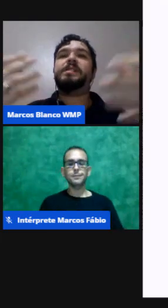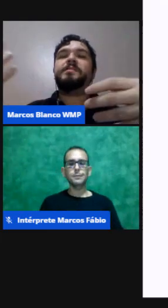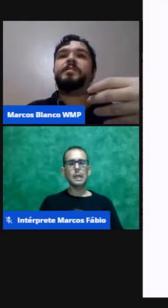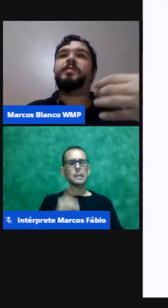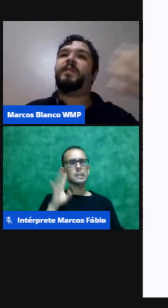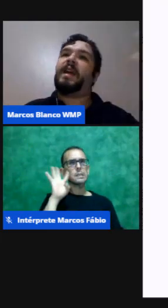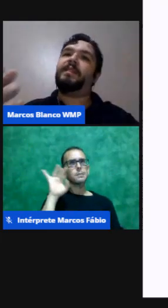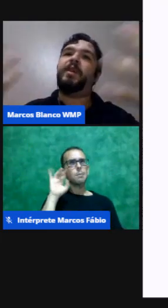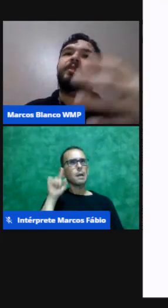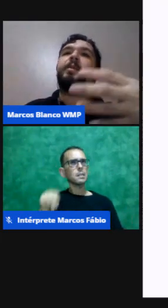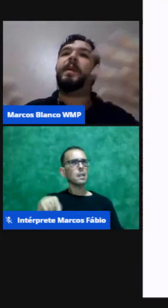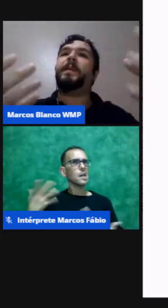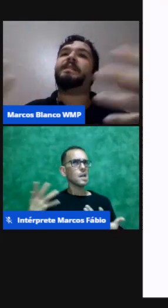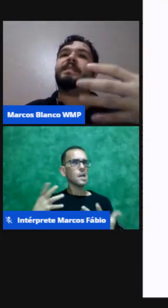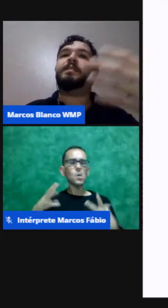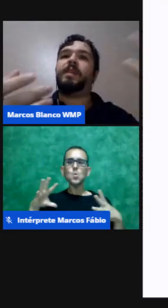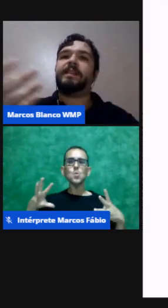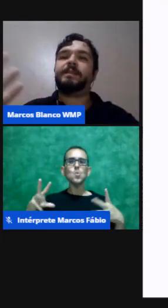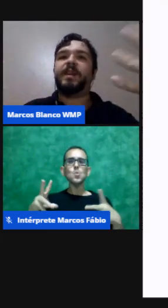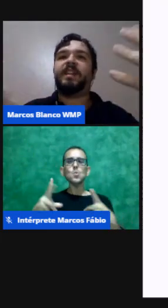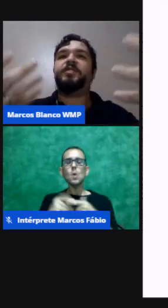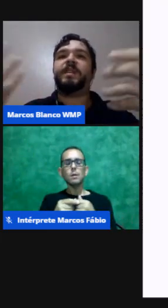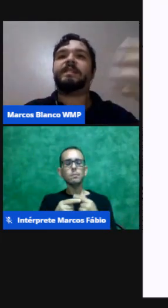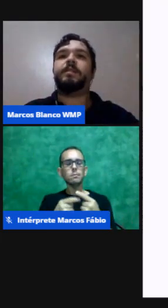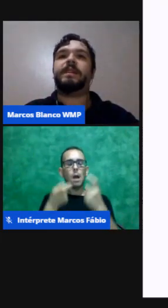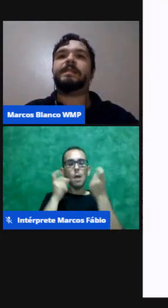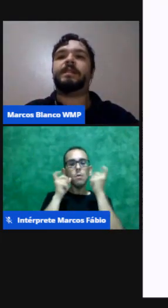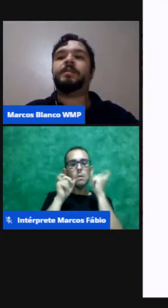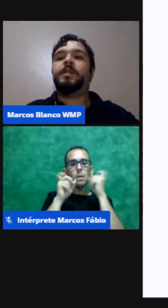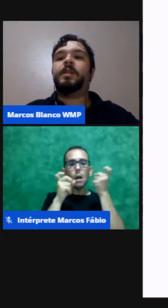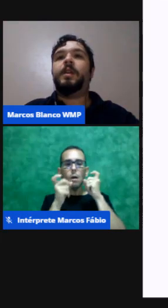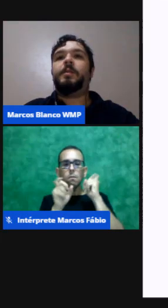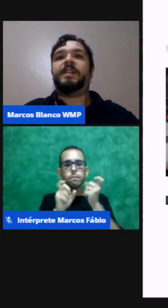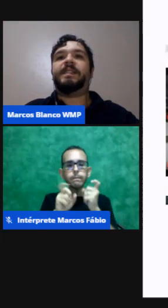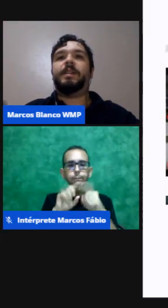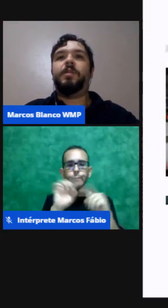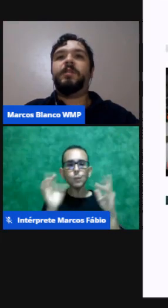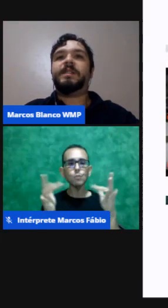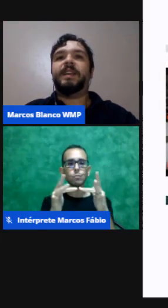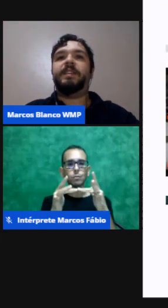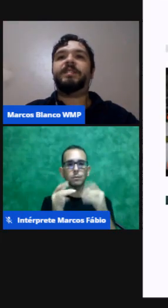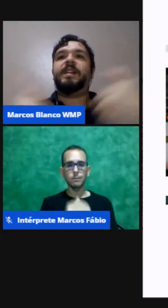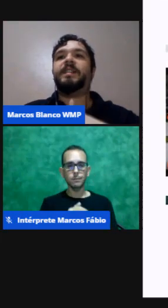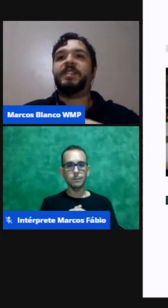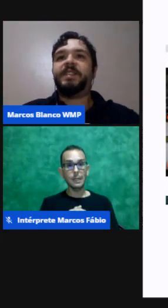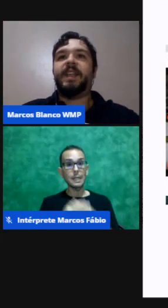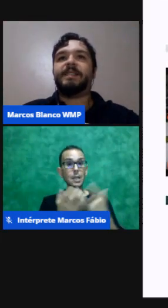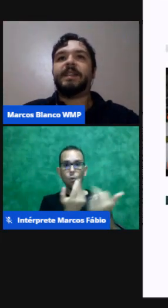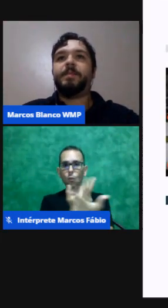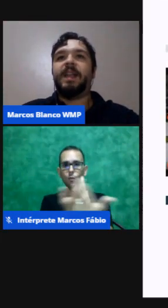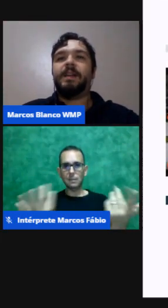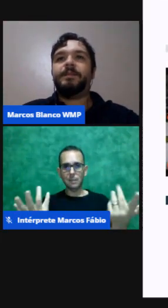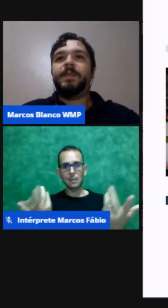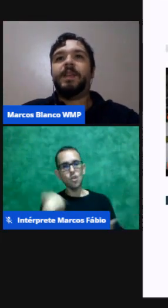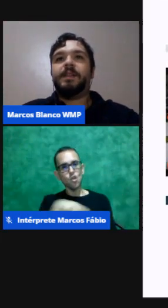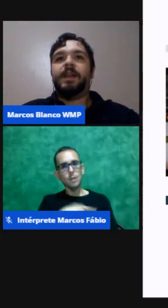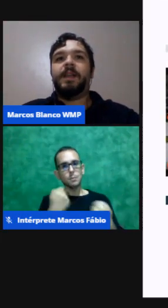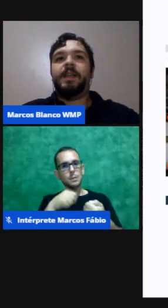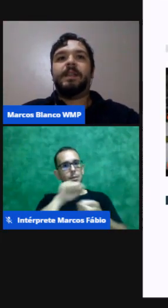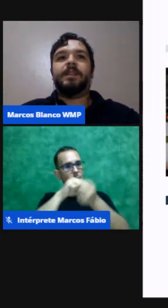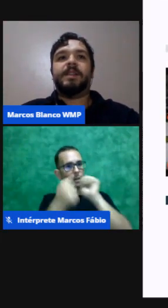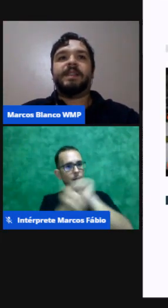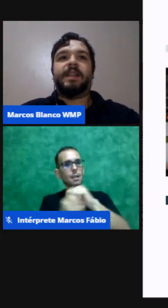imaginava toda fase uma reunião bem parecida com essa, para que a gente pudesse estar conversando. Mas assim como vocês, a gente tem que se